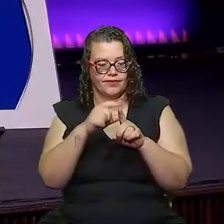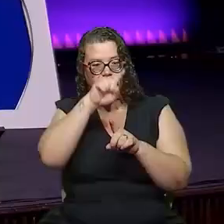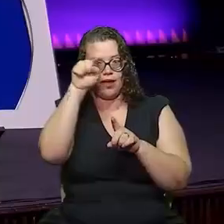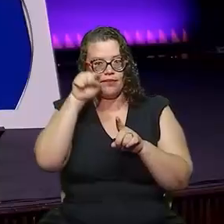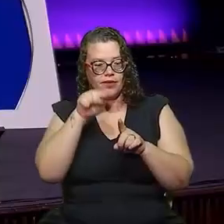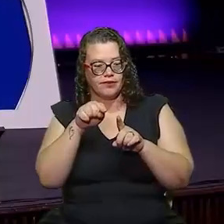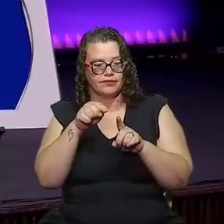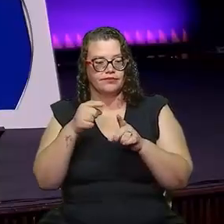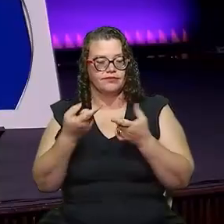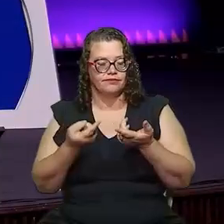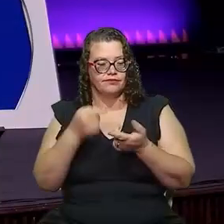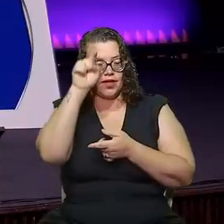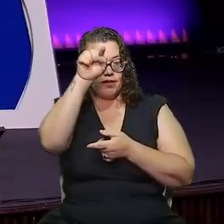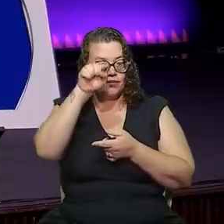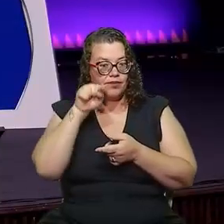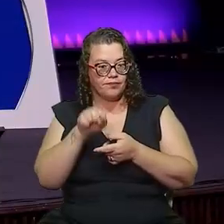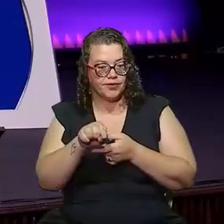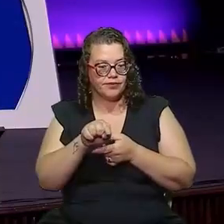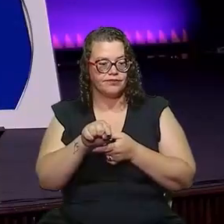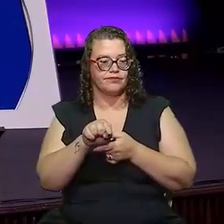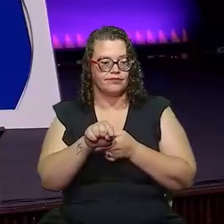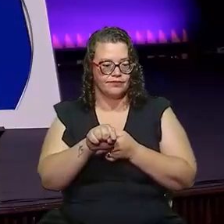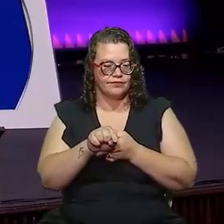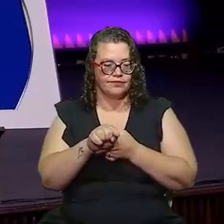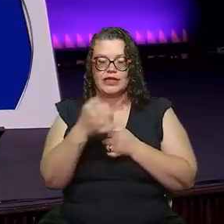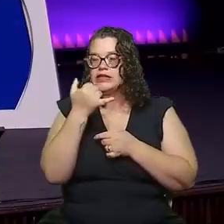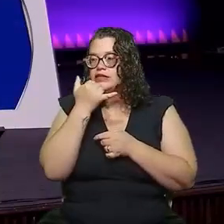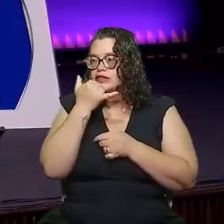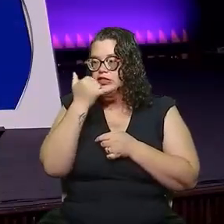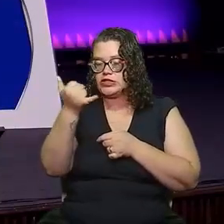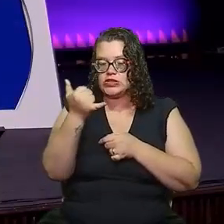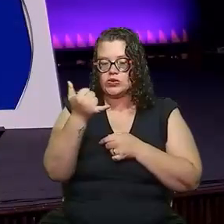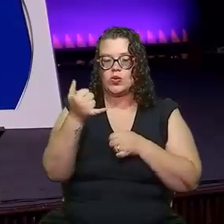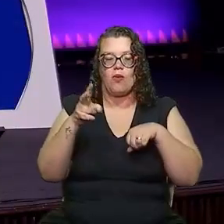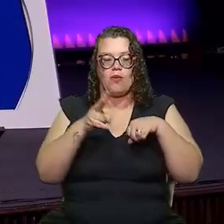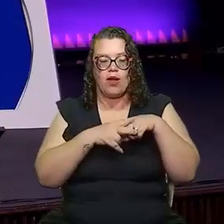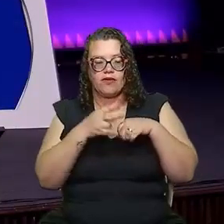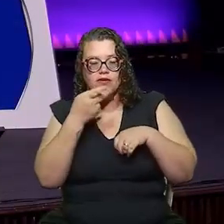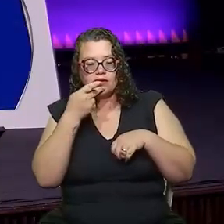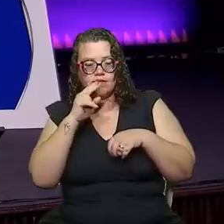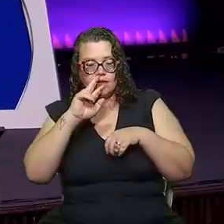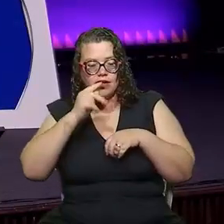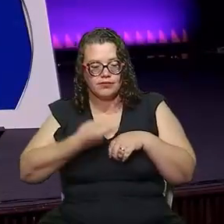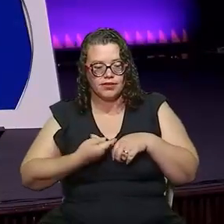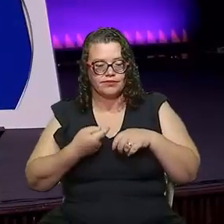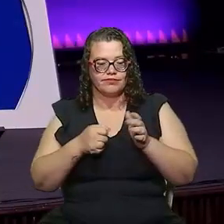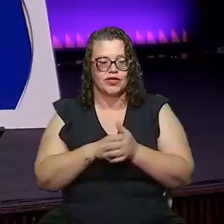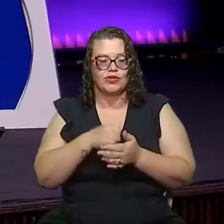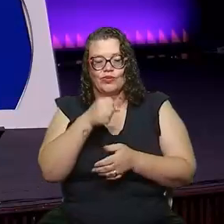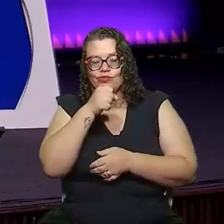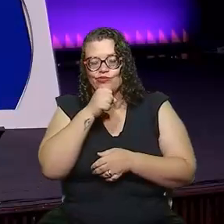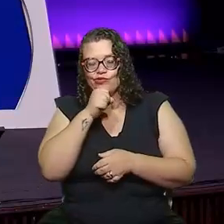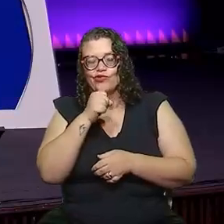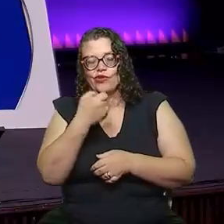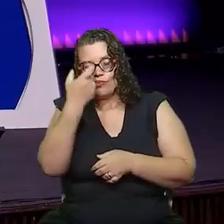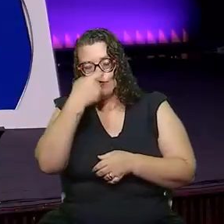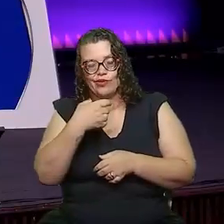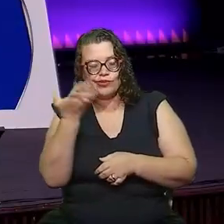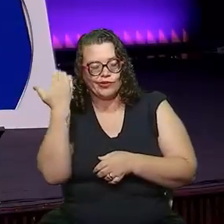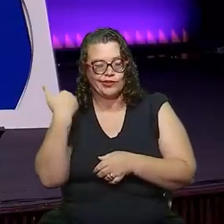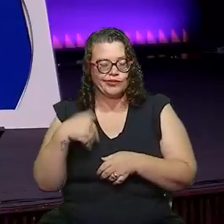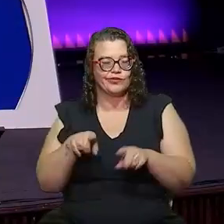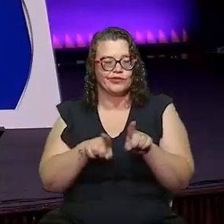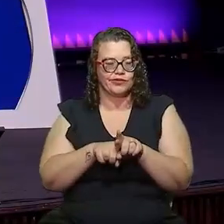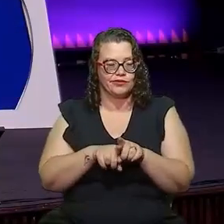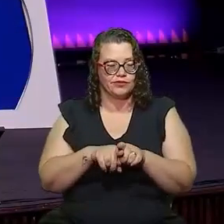exclamações. desculpa, Então, assim, gente, infelizmente. E desculpe o meu vocabulário, gente, também, porque eu também sou um homem antigo. Posso e dizer tenho uma as minhas-